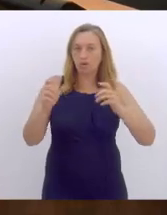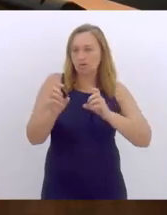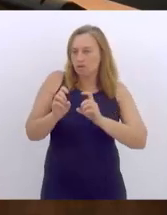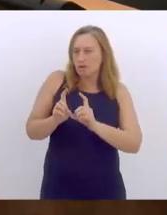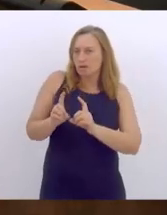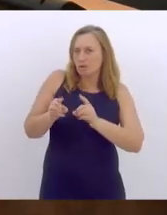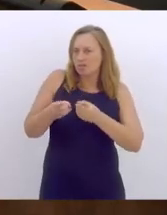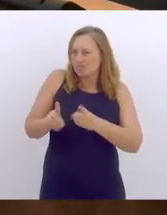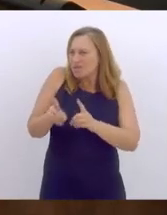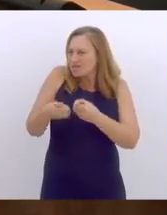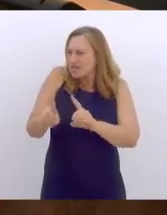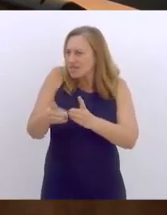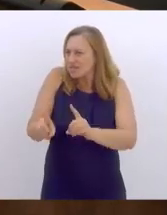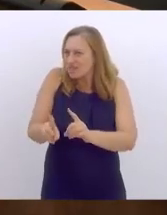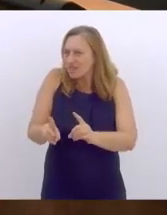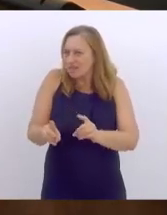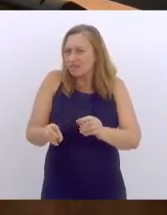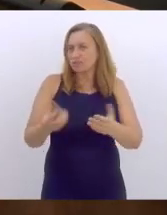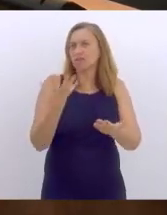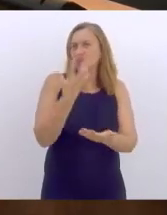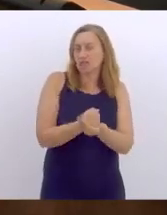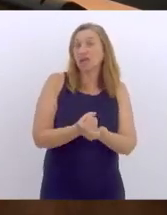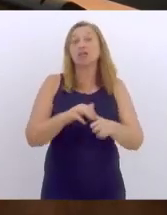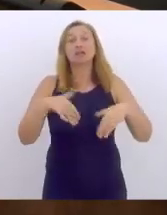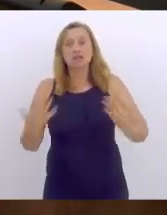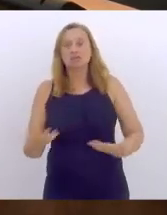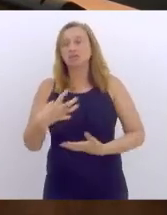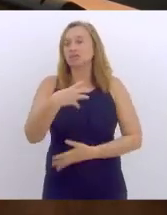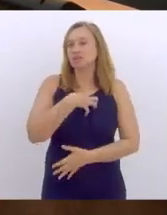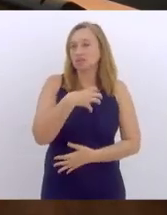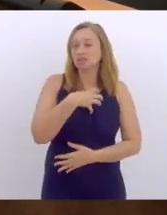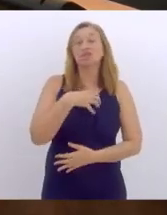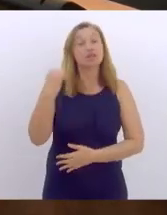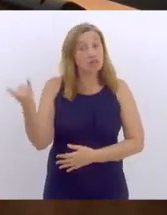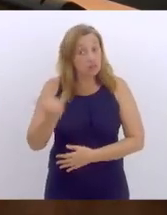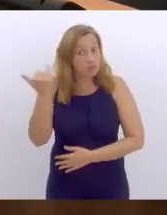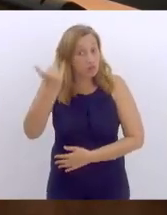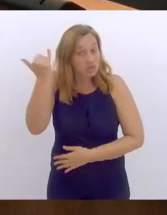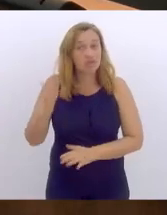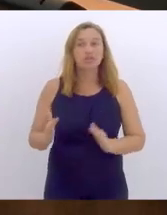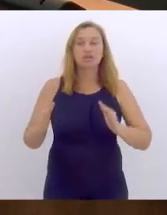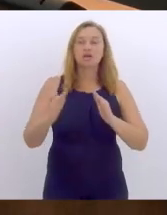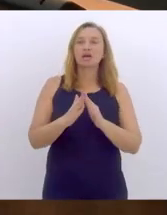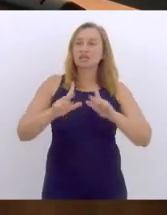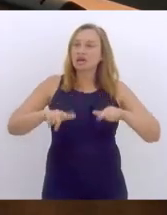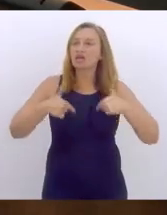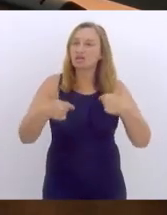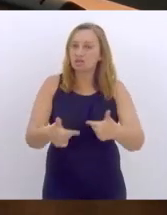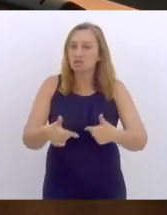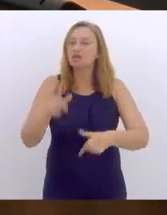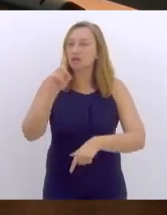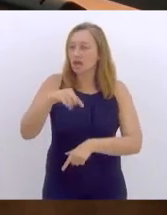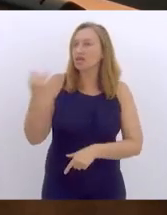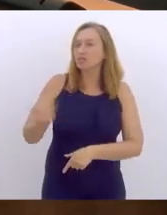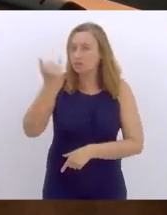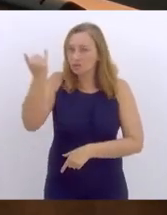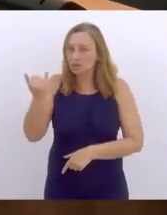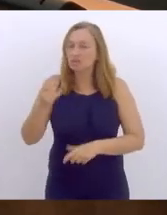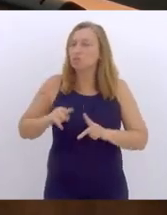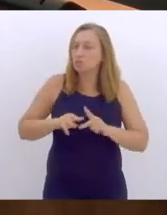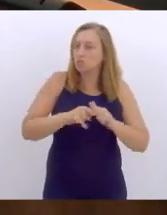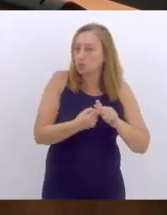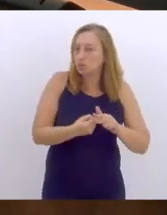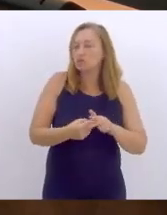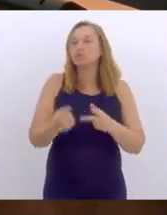perseguidas a partir de cadastros. Então, nesse sentido, foi importante essa casa ter agido, é importante a